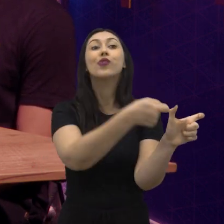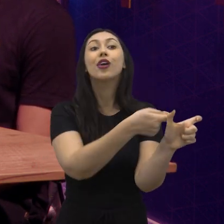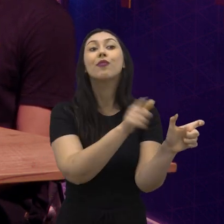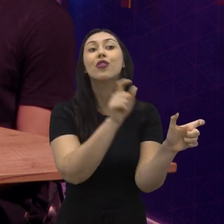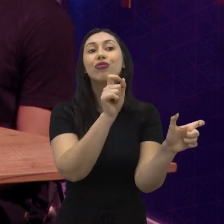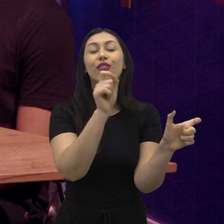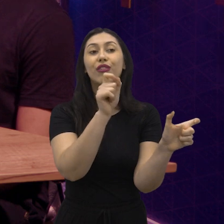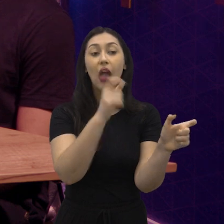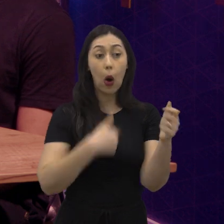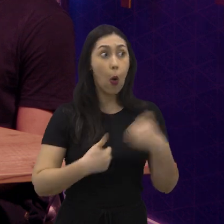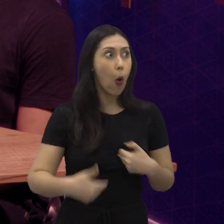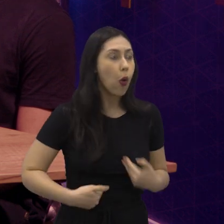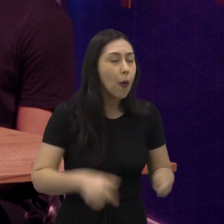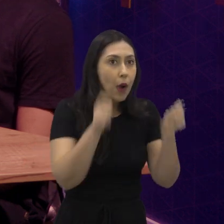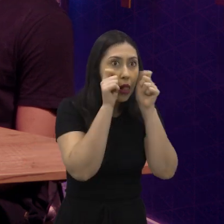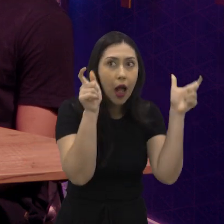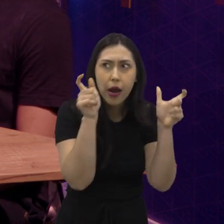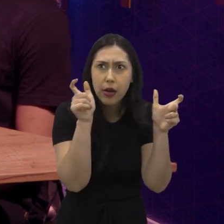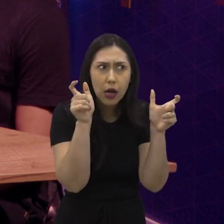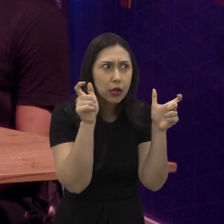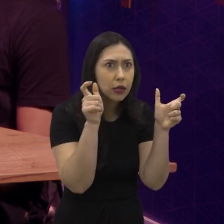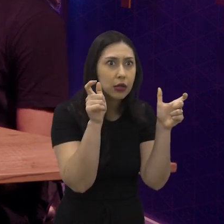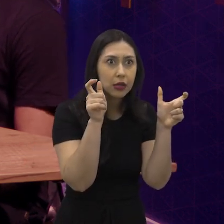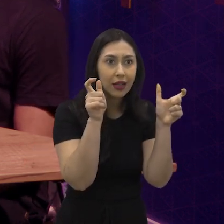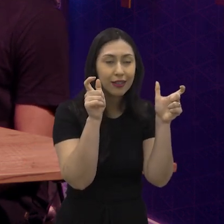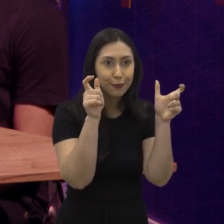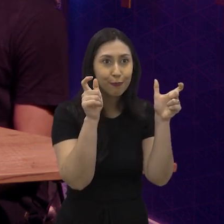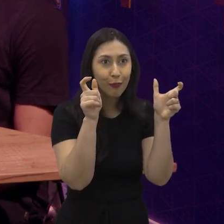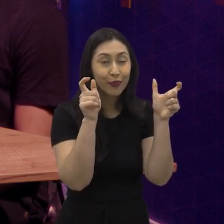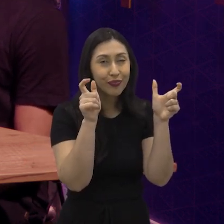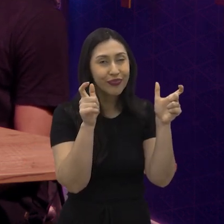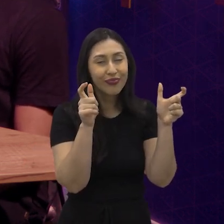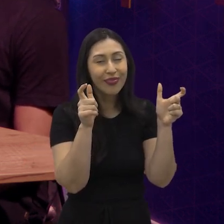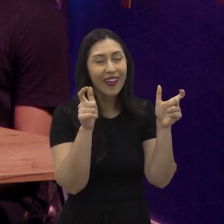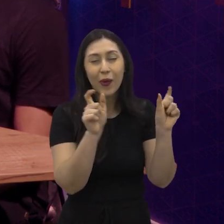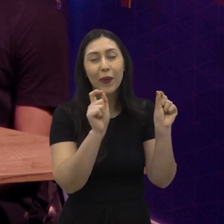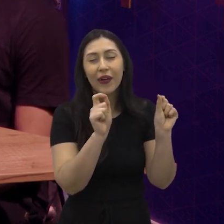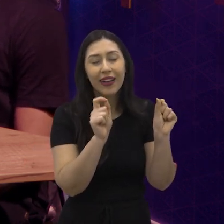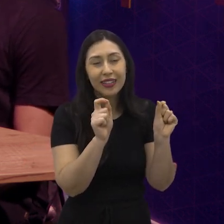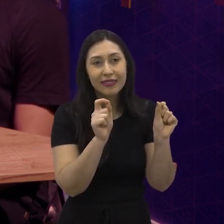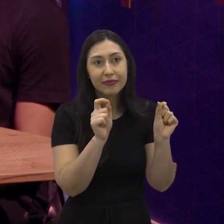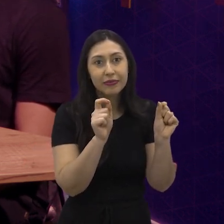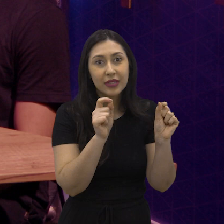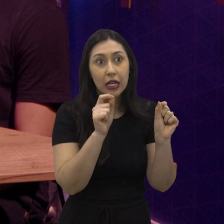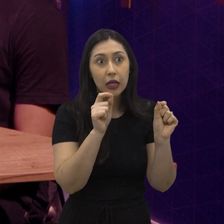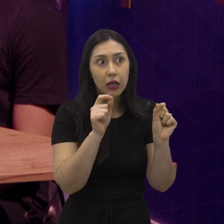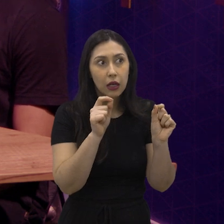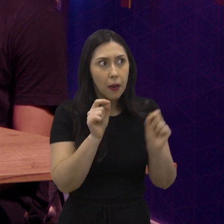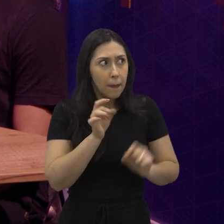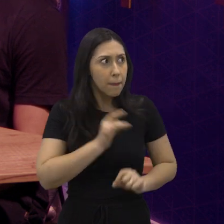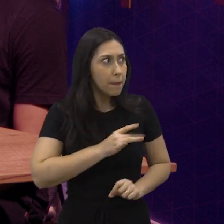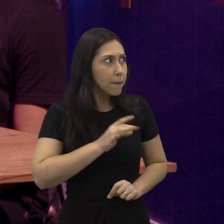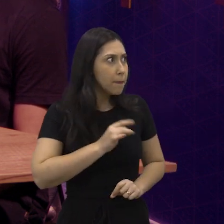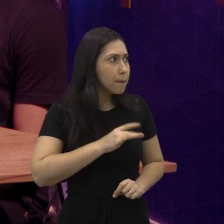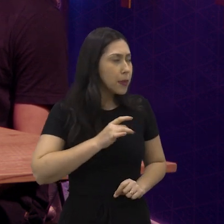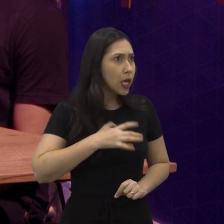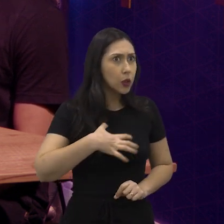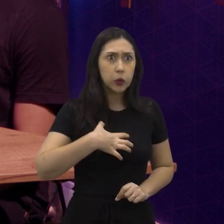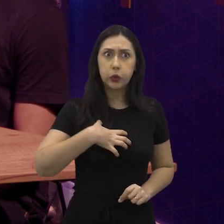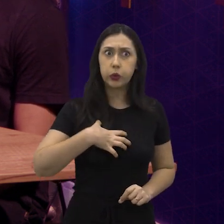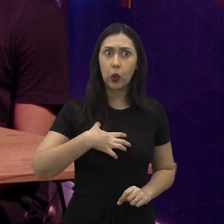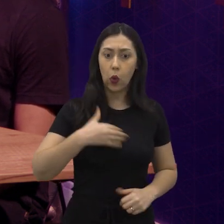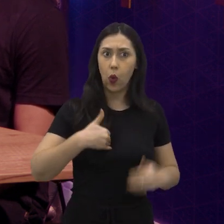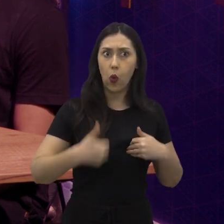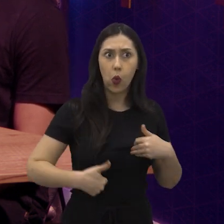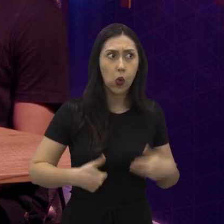seria a síndrome de emergência, então que são todos esses, você sente o medo e daí o seu corpo